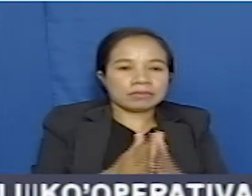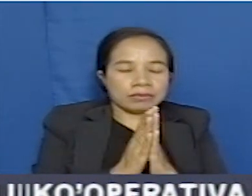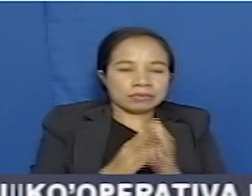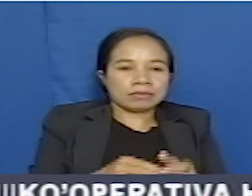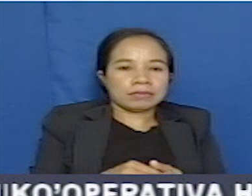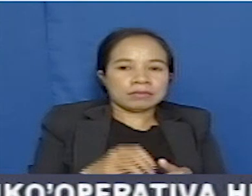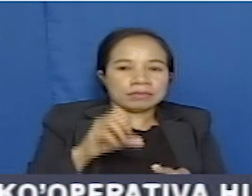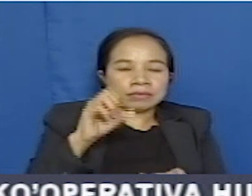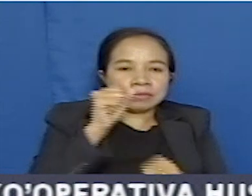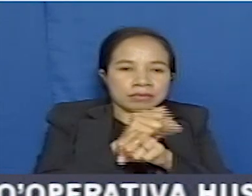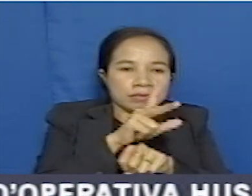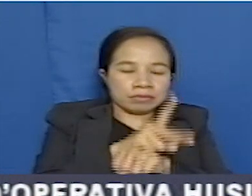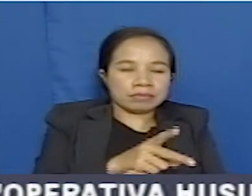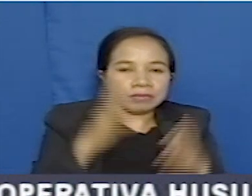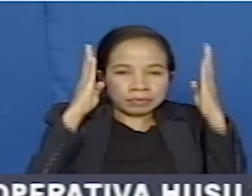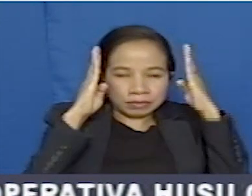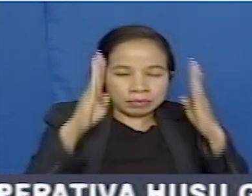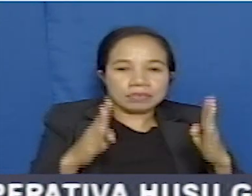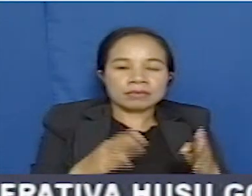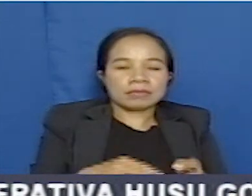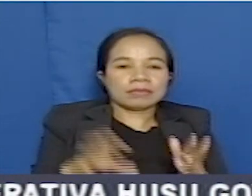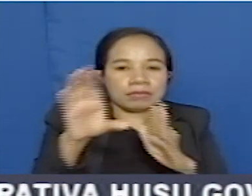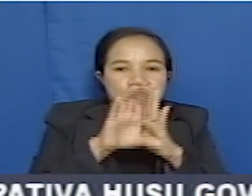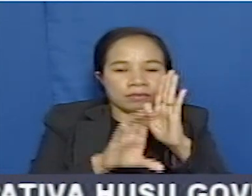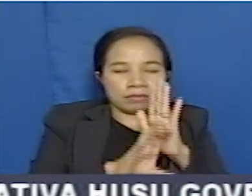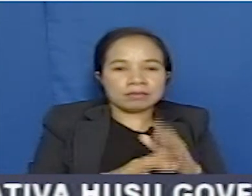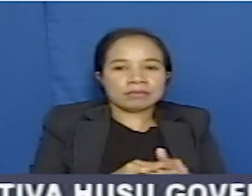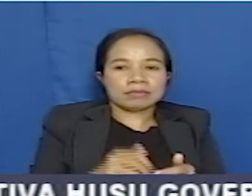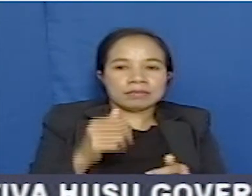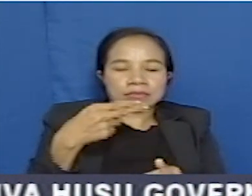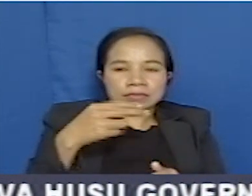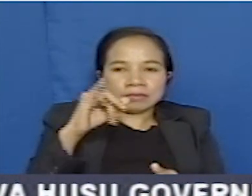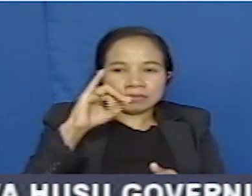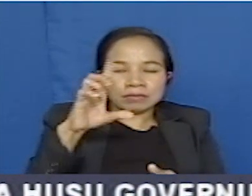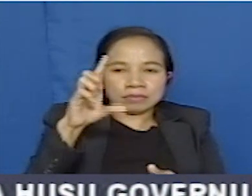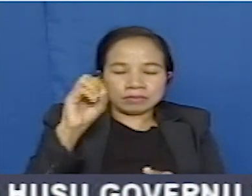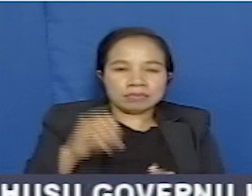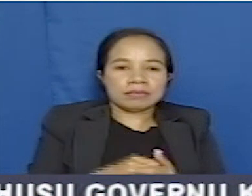se vope a total atenção mosbai e a Convenção ILO MLC